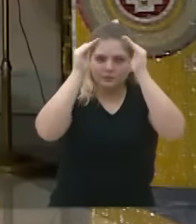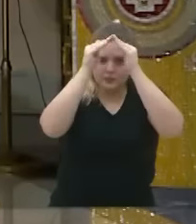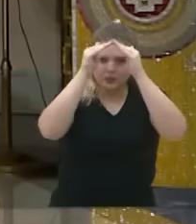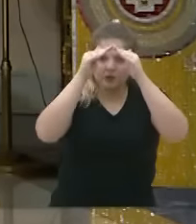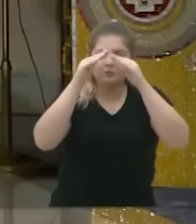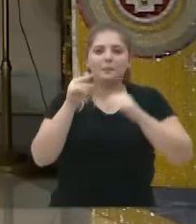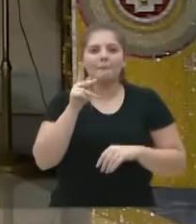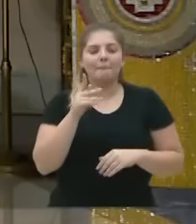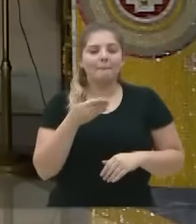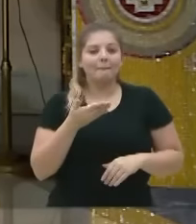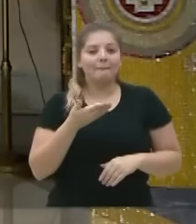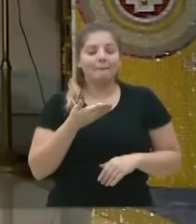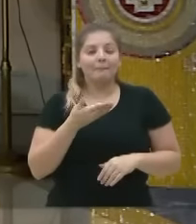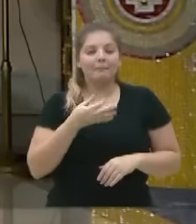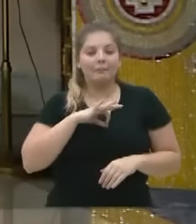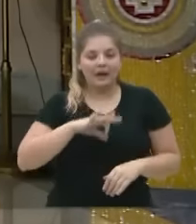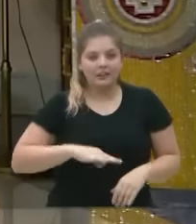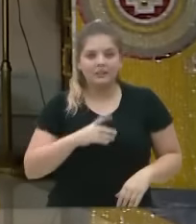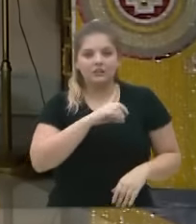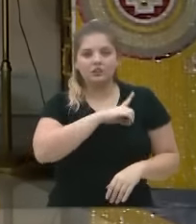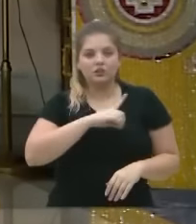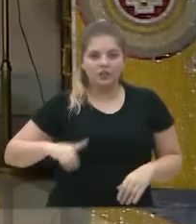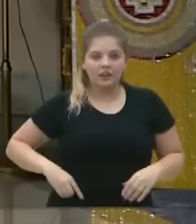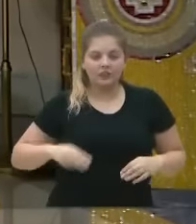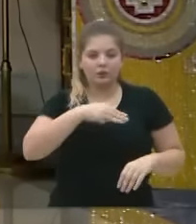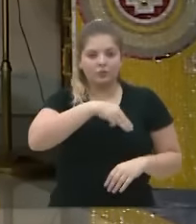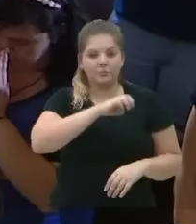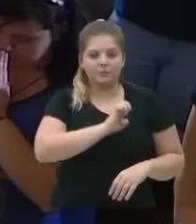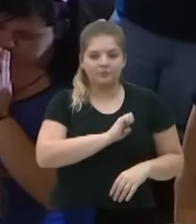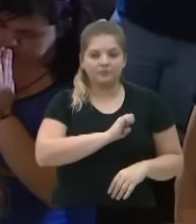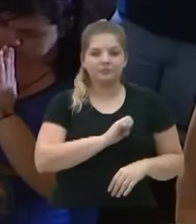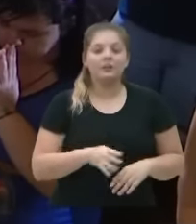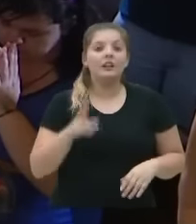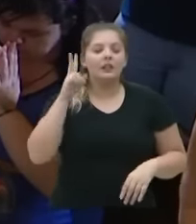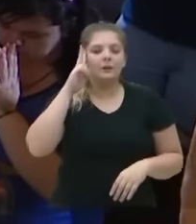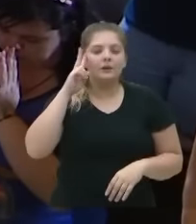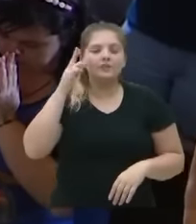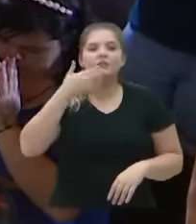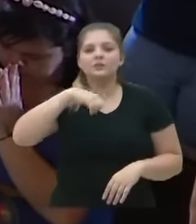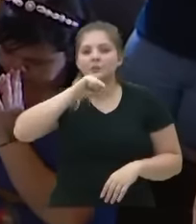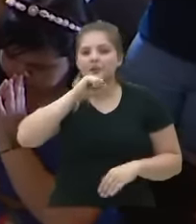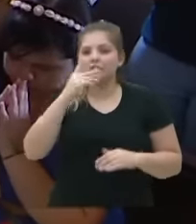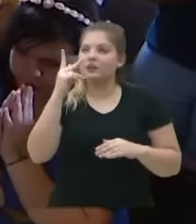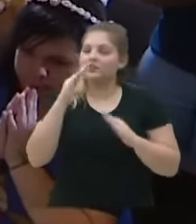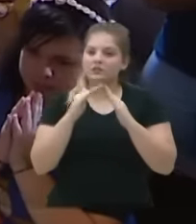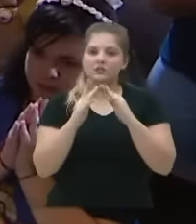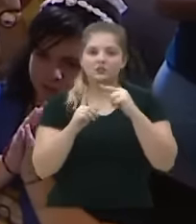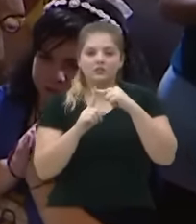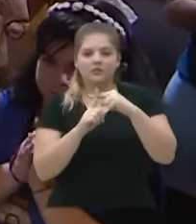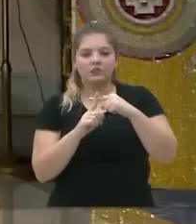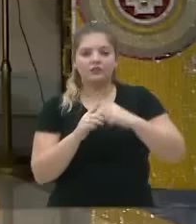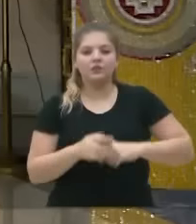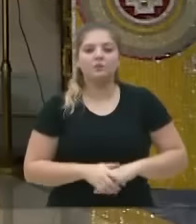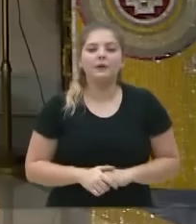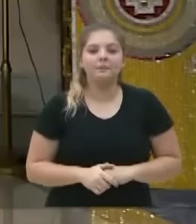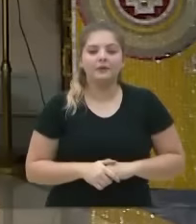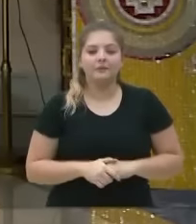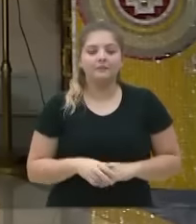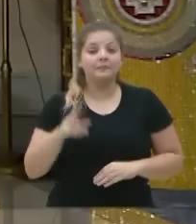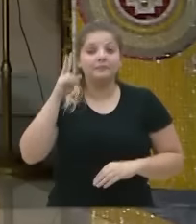e diáconos e todos os ministros do vosso povo. Lembrai-vos, ó Pai, da vossa Igreja. Lembrai-vos